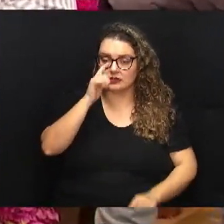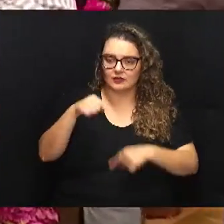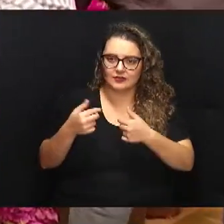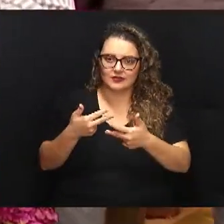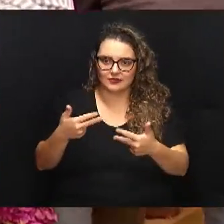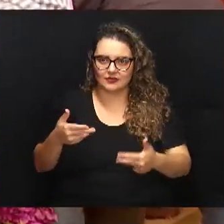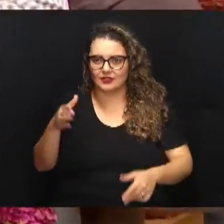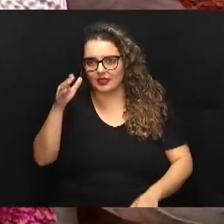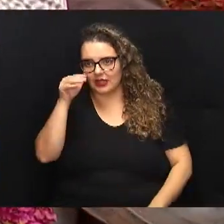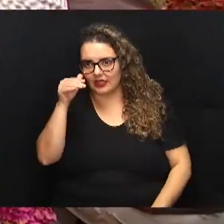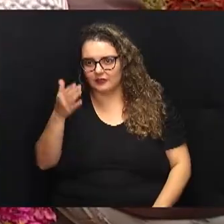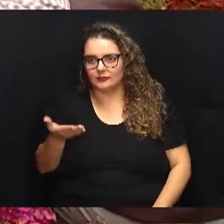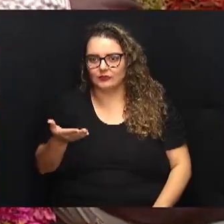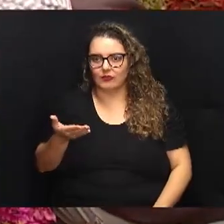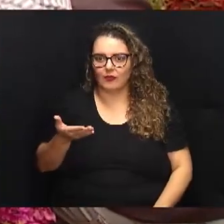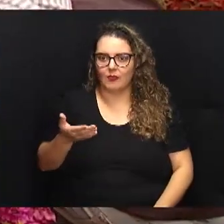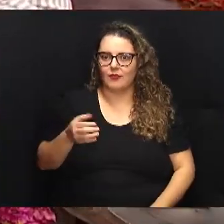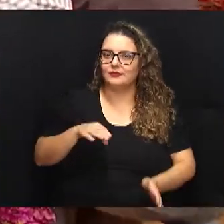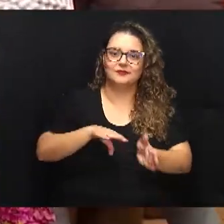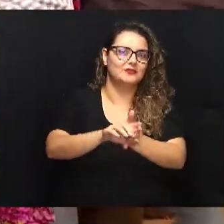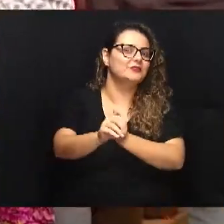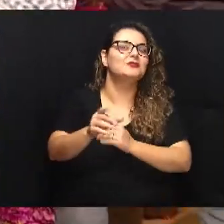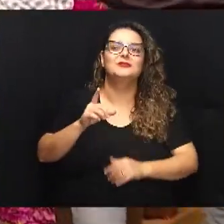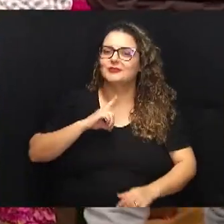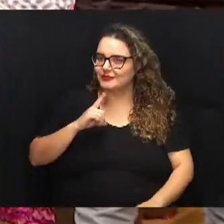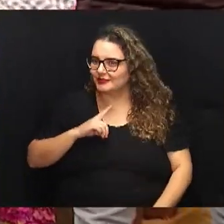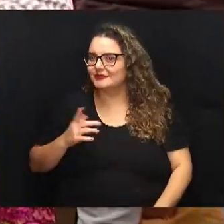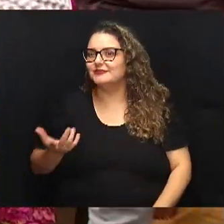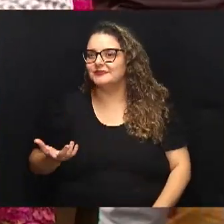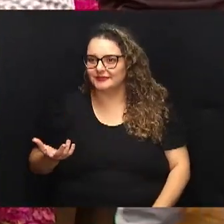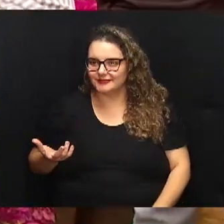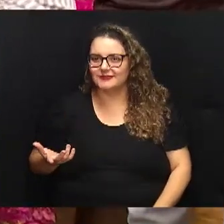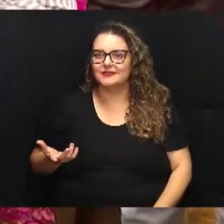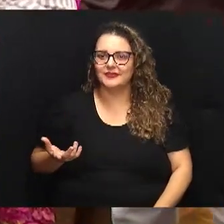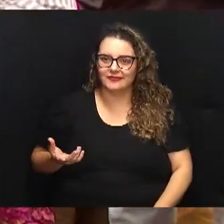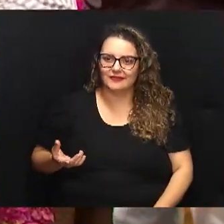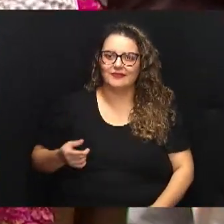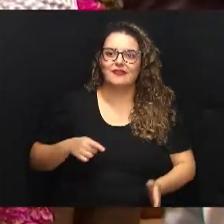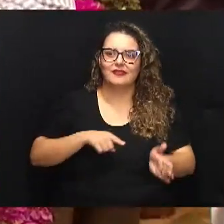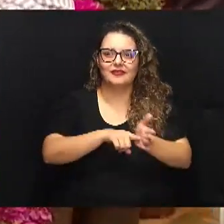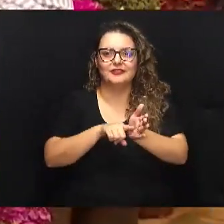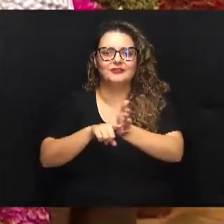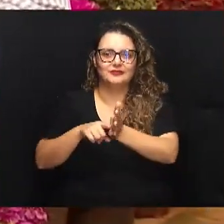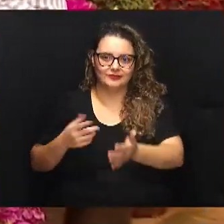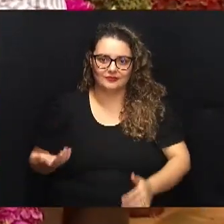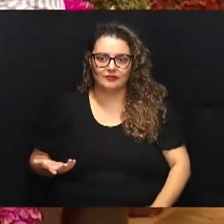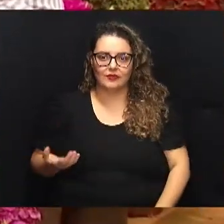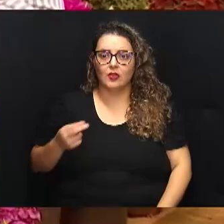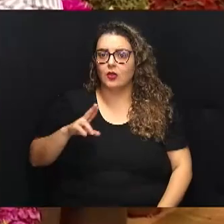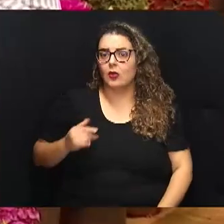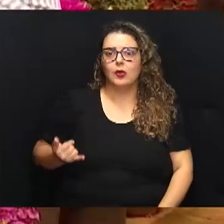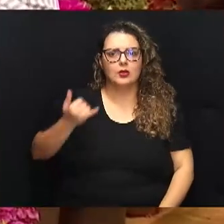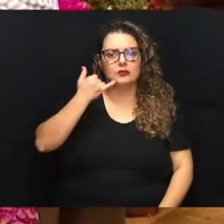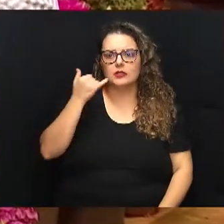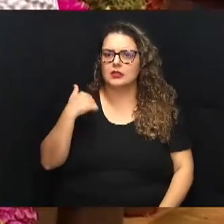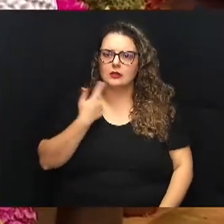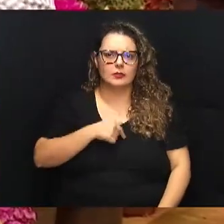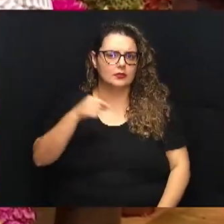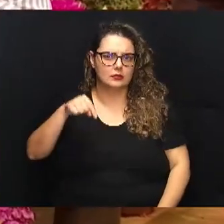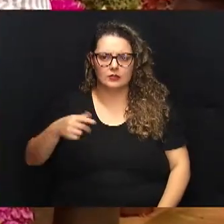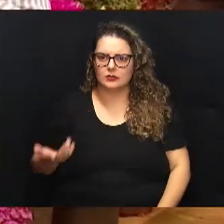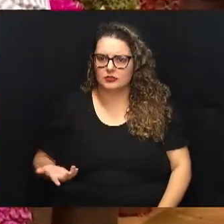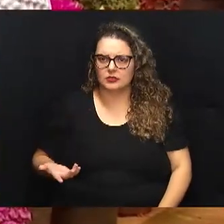curiosidade. Google... né? Fazer uma pesquisa ou mesmo ligar para a gente